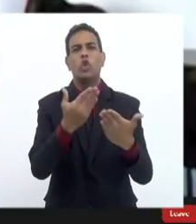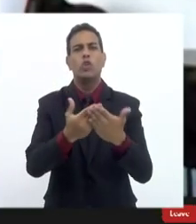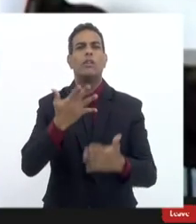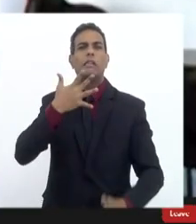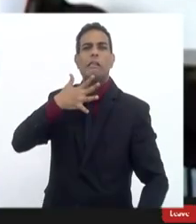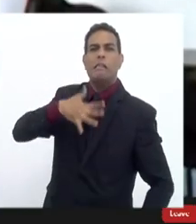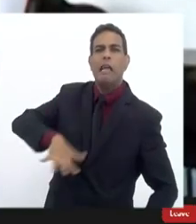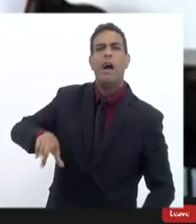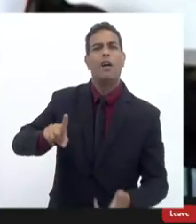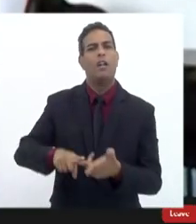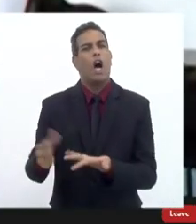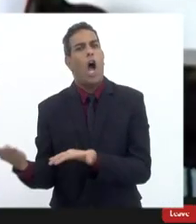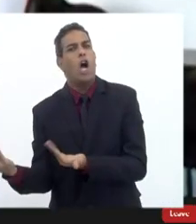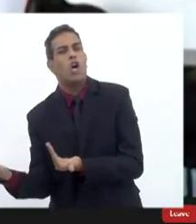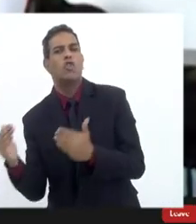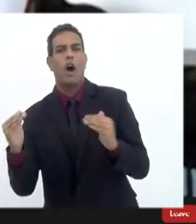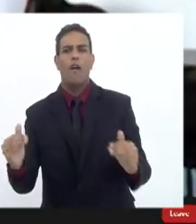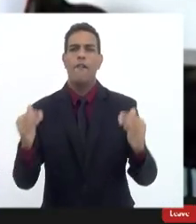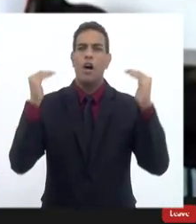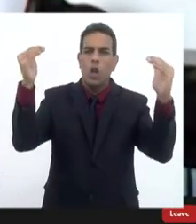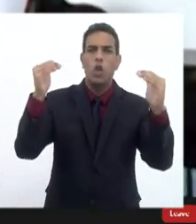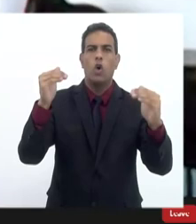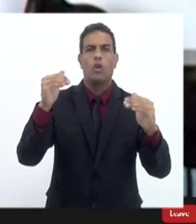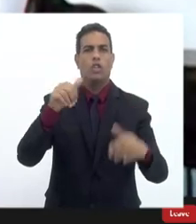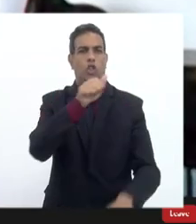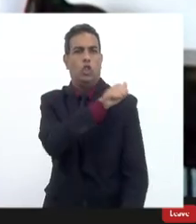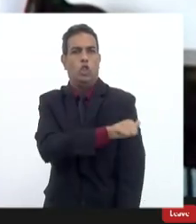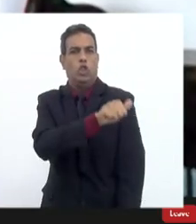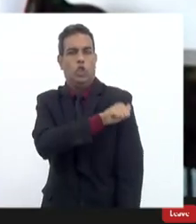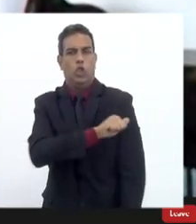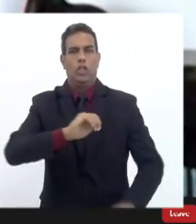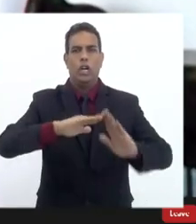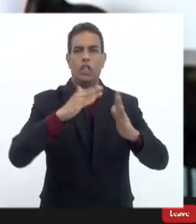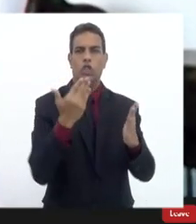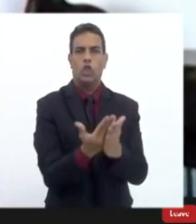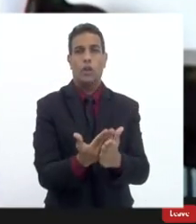crianças, adolescentes, jovens e adultos do estado do Rio de Janeiro. Então,